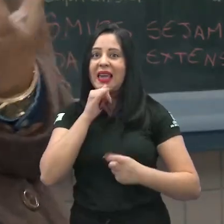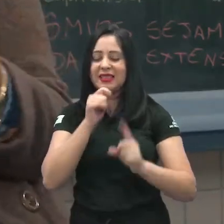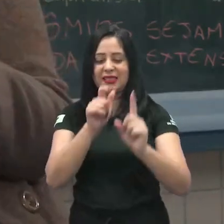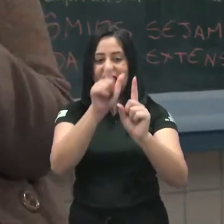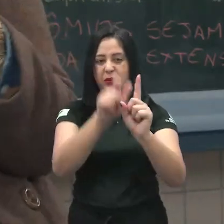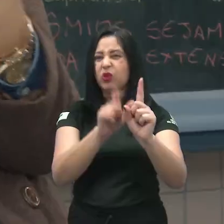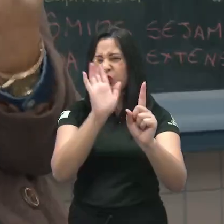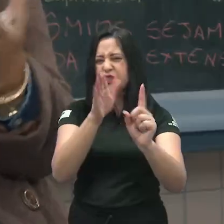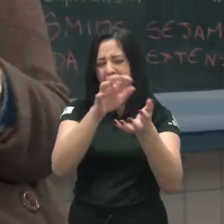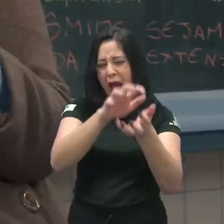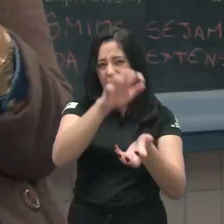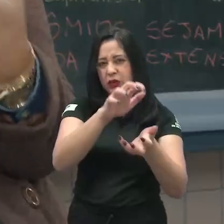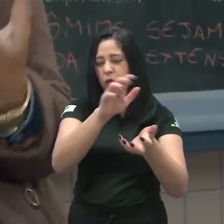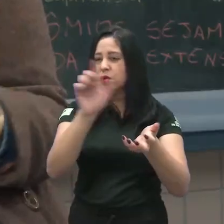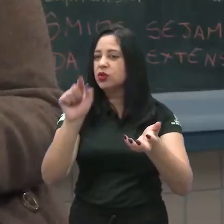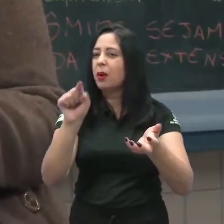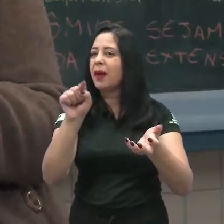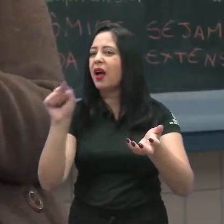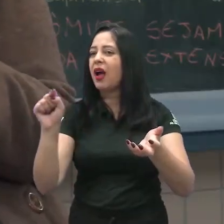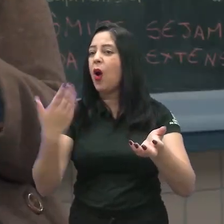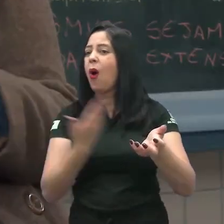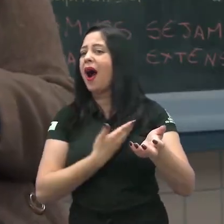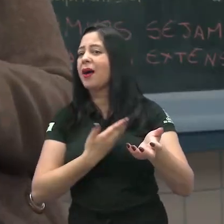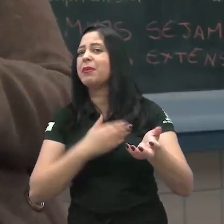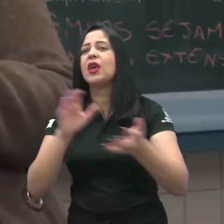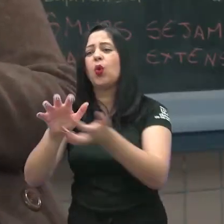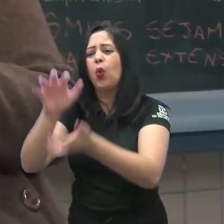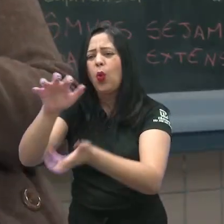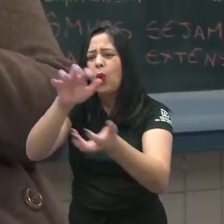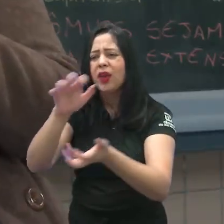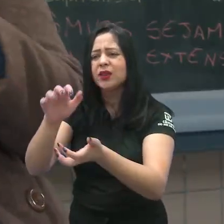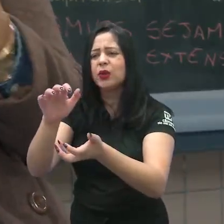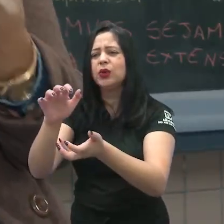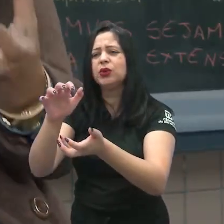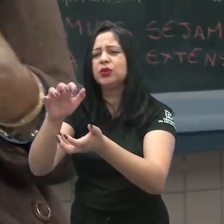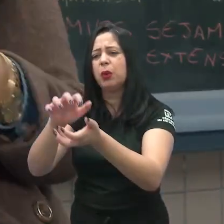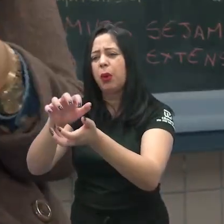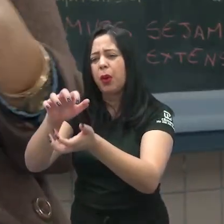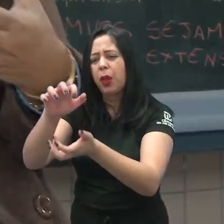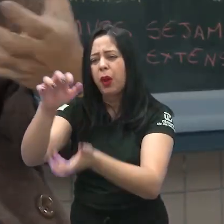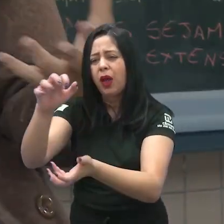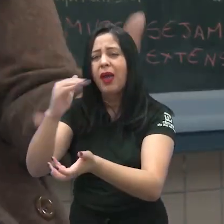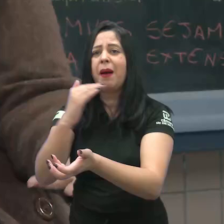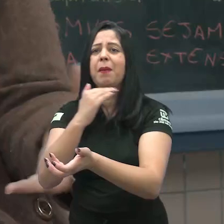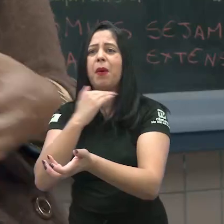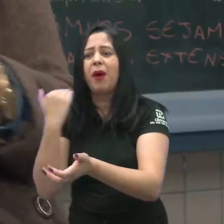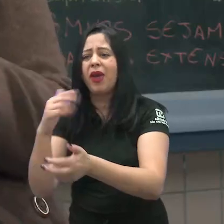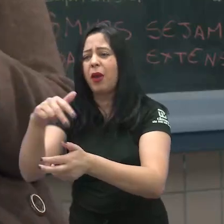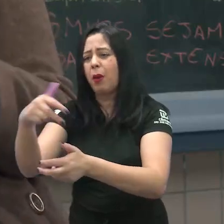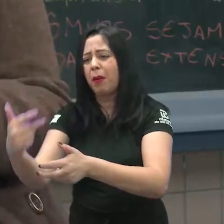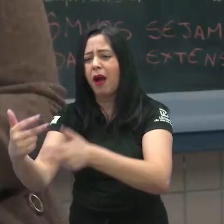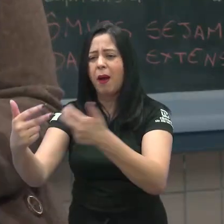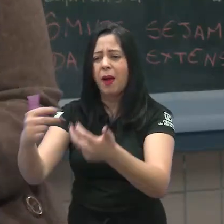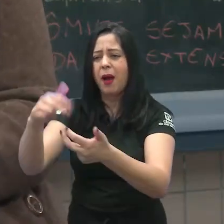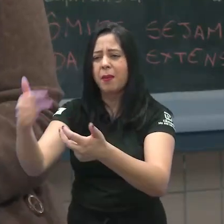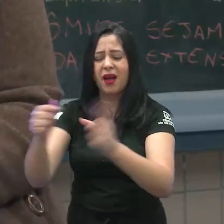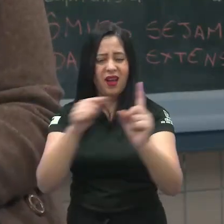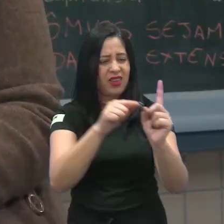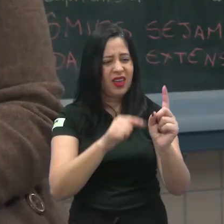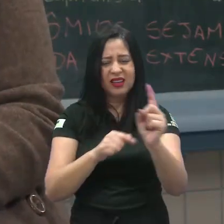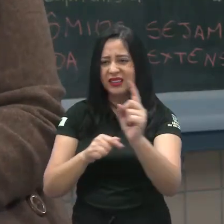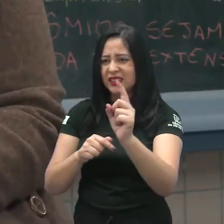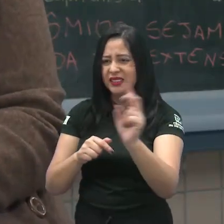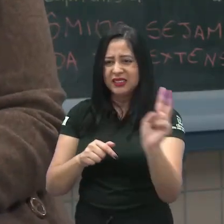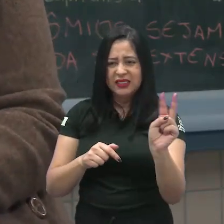em volta, os familiares, amigos, começam a envelhecer, começam a falecer, né? E essas pessoas começam a